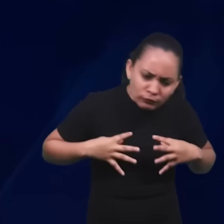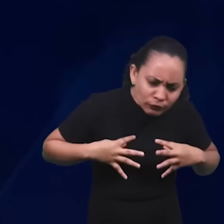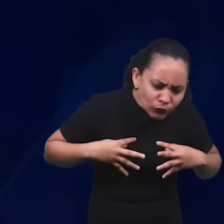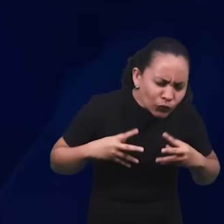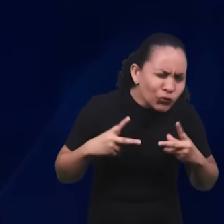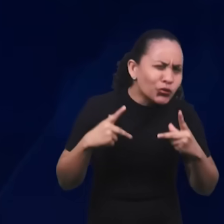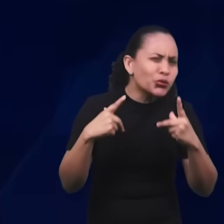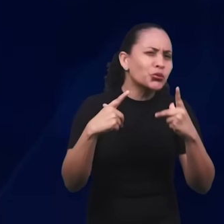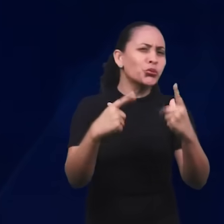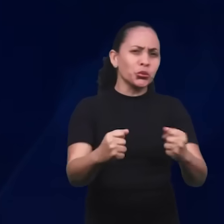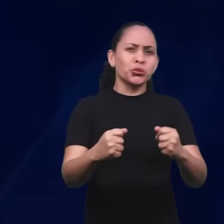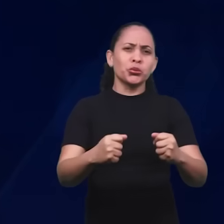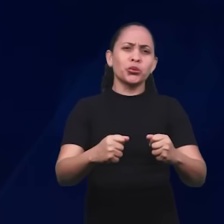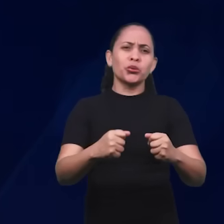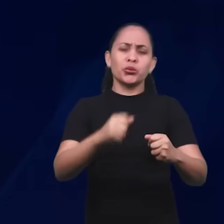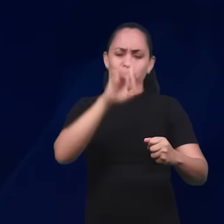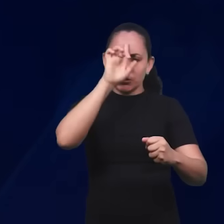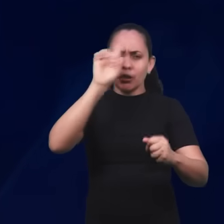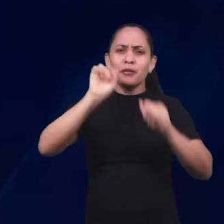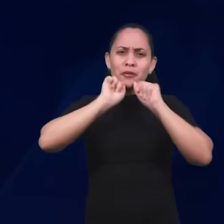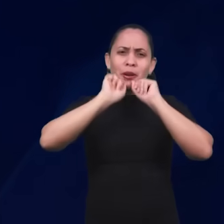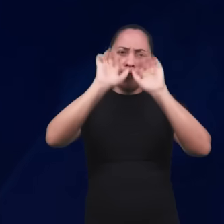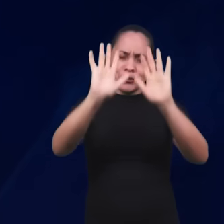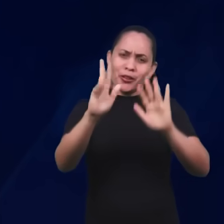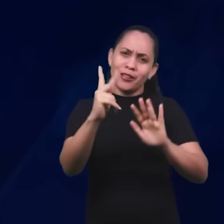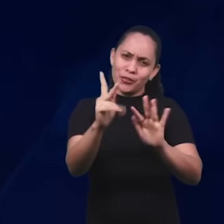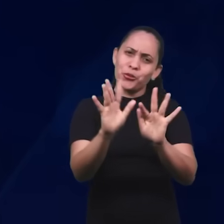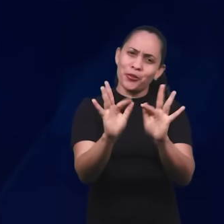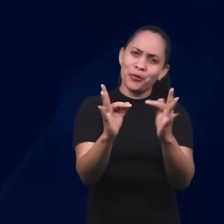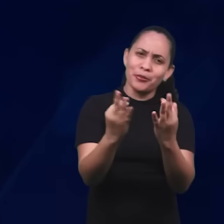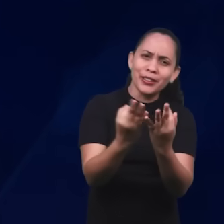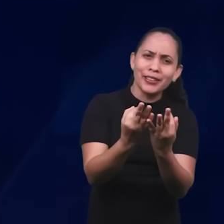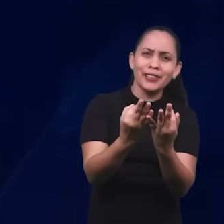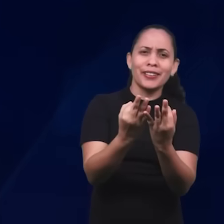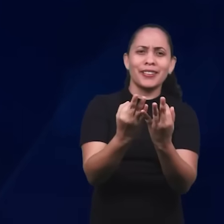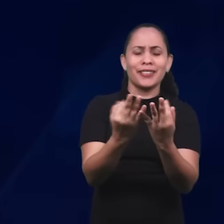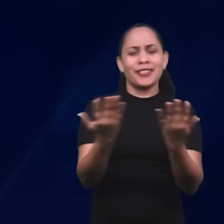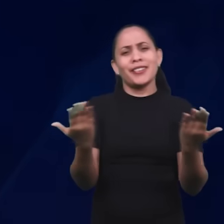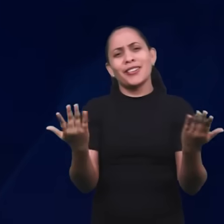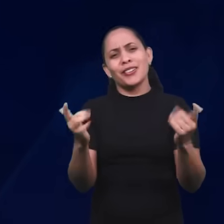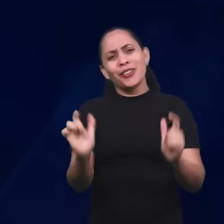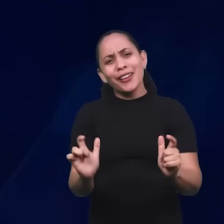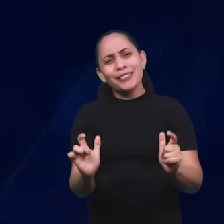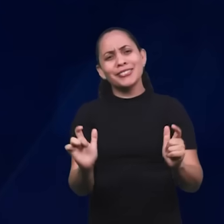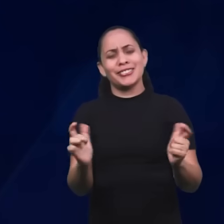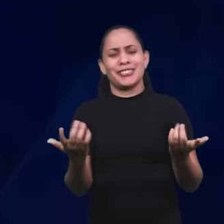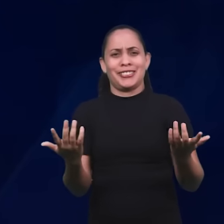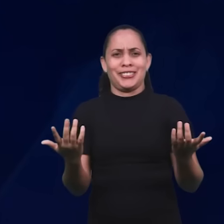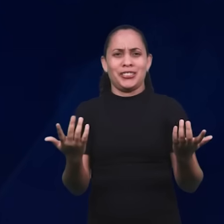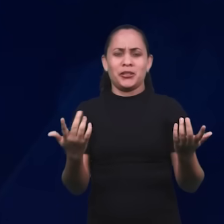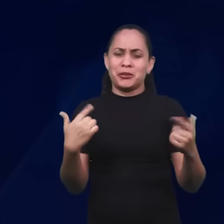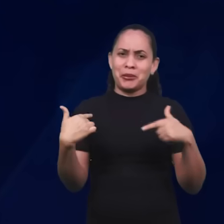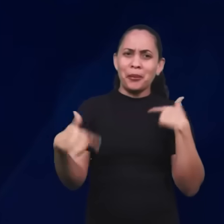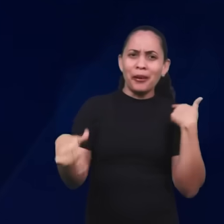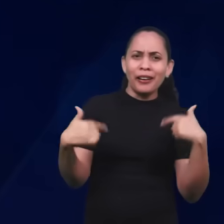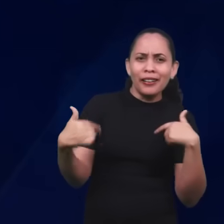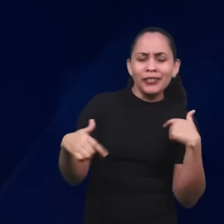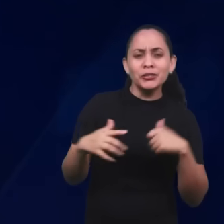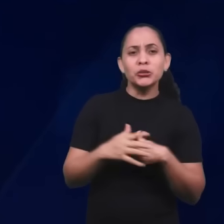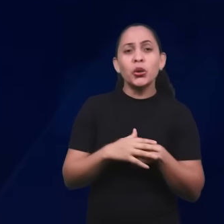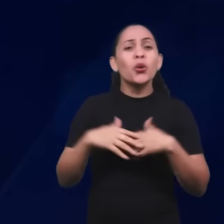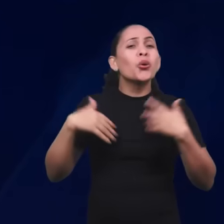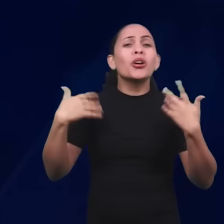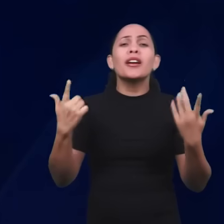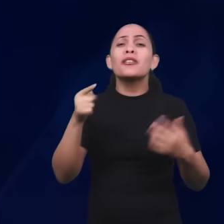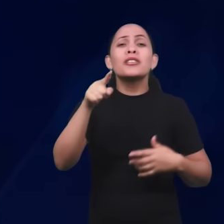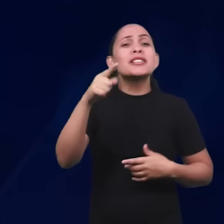as coisas serão acrescentadas. Qual é a sua necessidade? É na sua casa, é na sua família, é no seu lar, é no